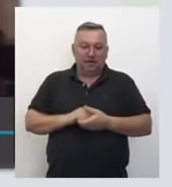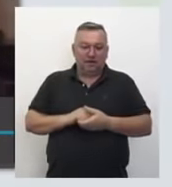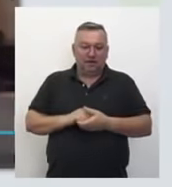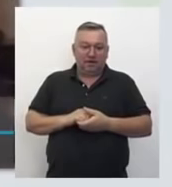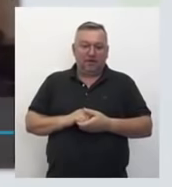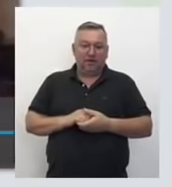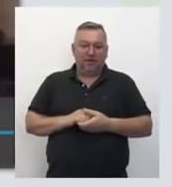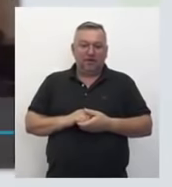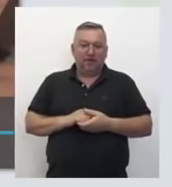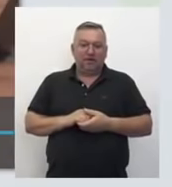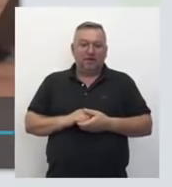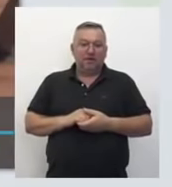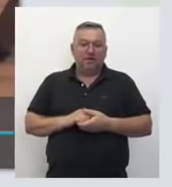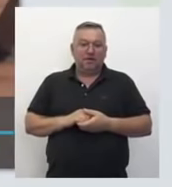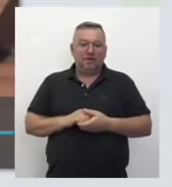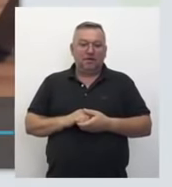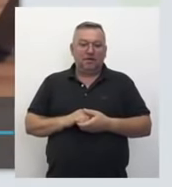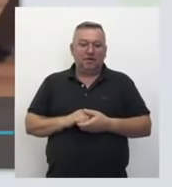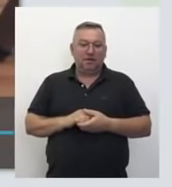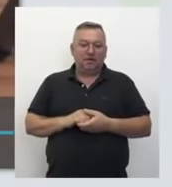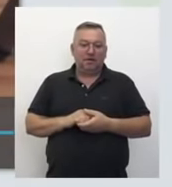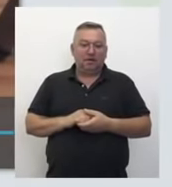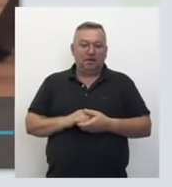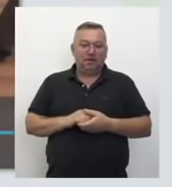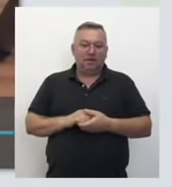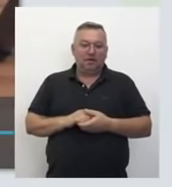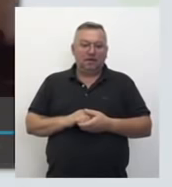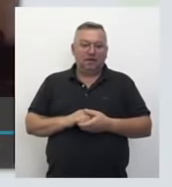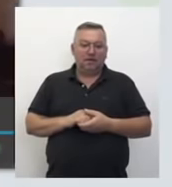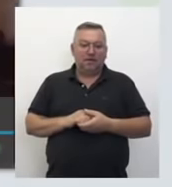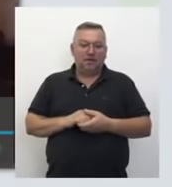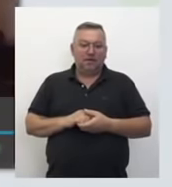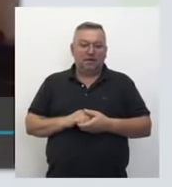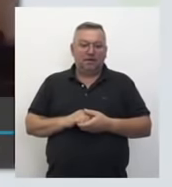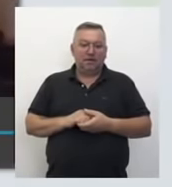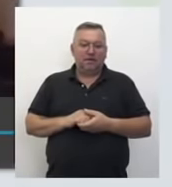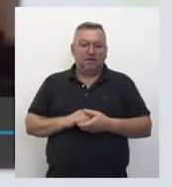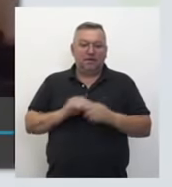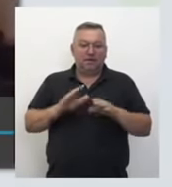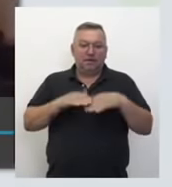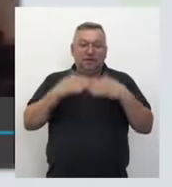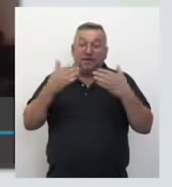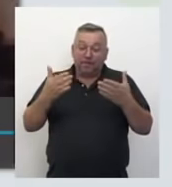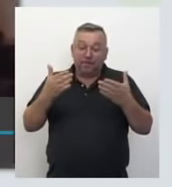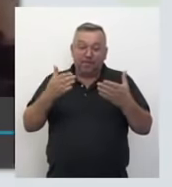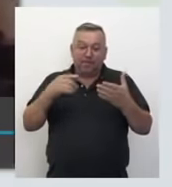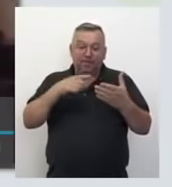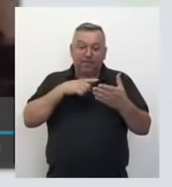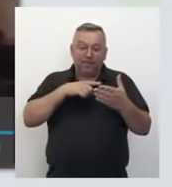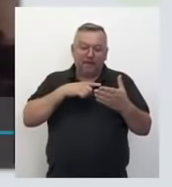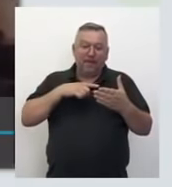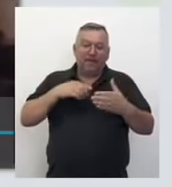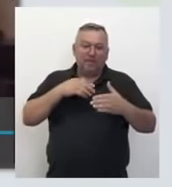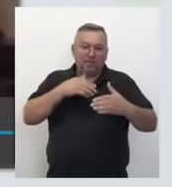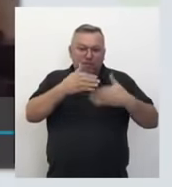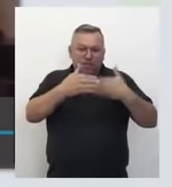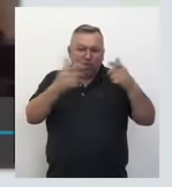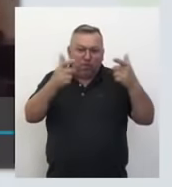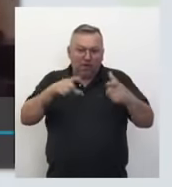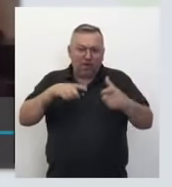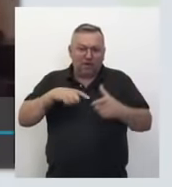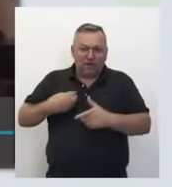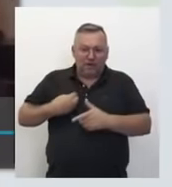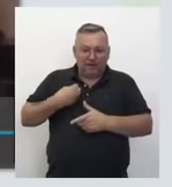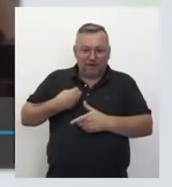está passando, né? Ó, aqui tá meu outro amarelo. Então, no cartão postal tem que ter os elementos do lugar de onde você tá,